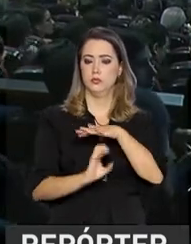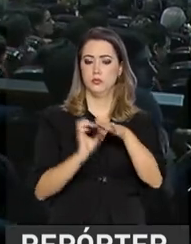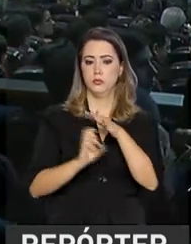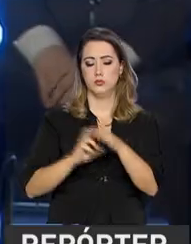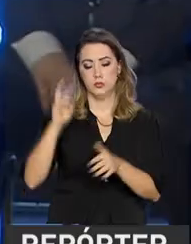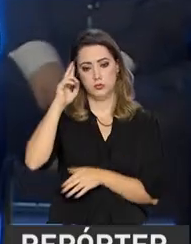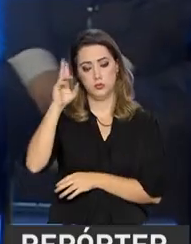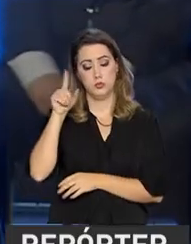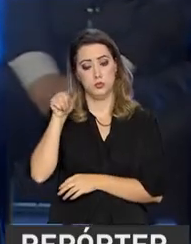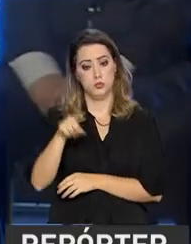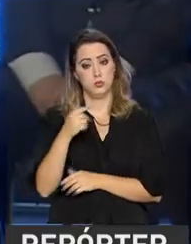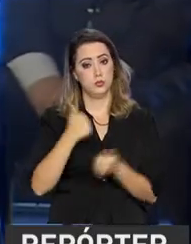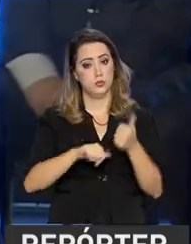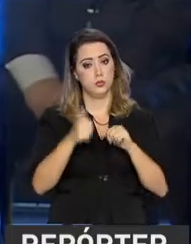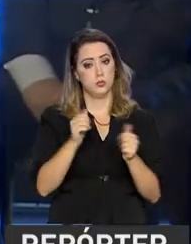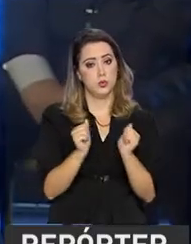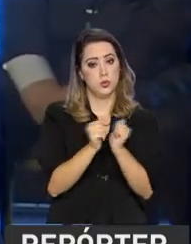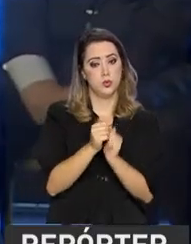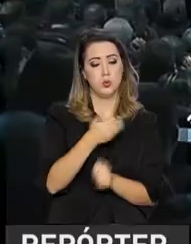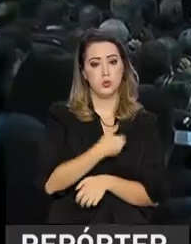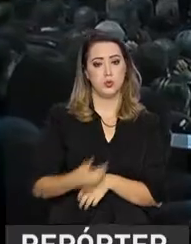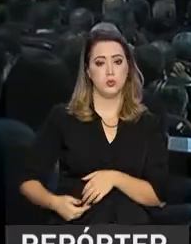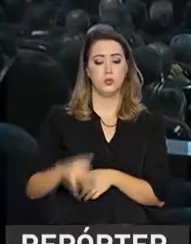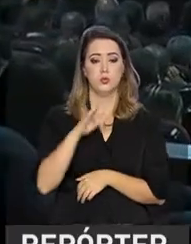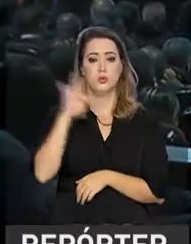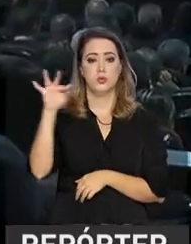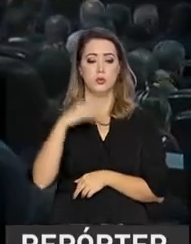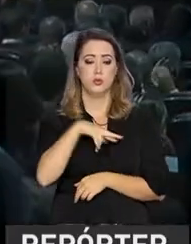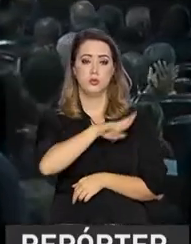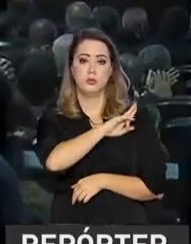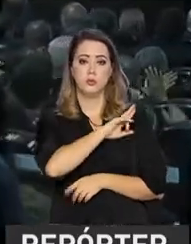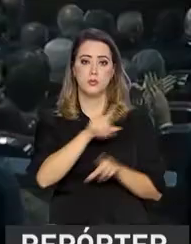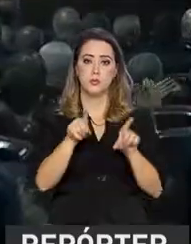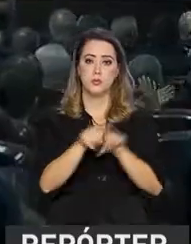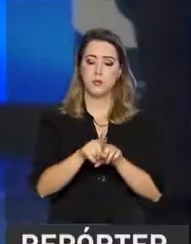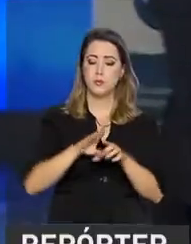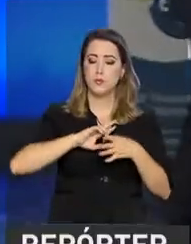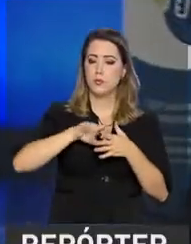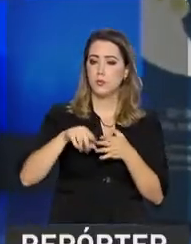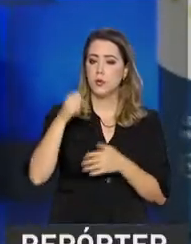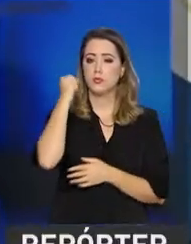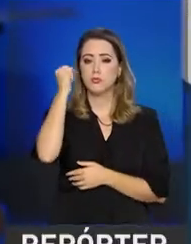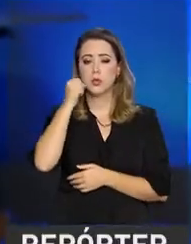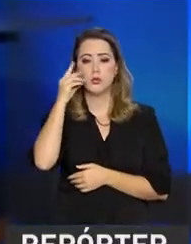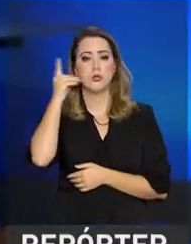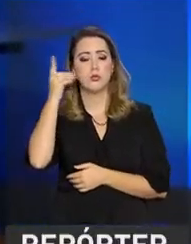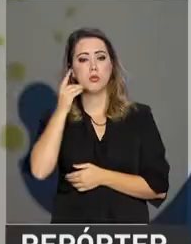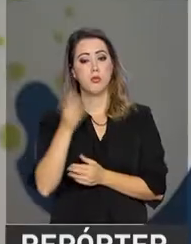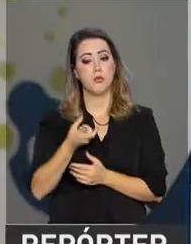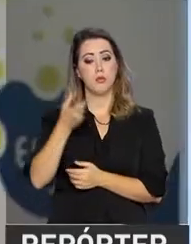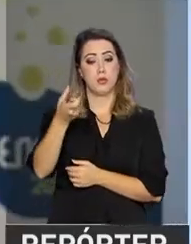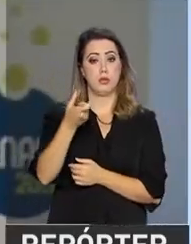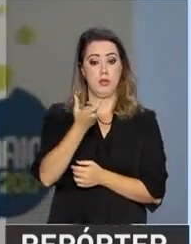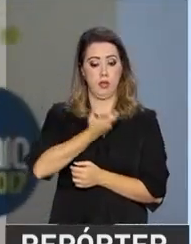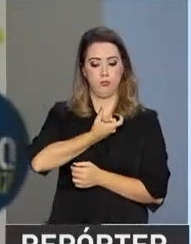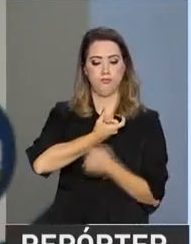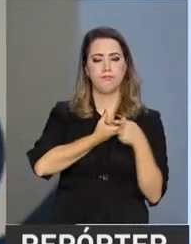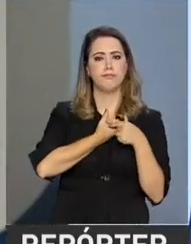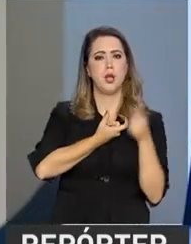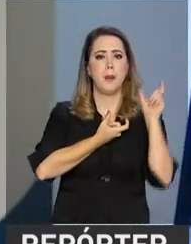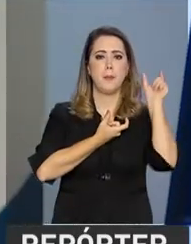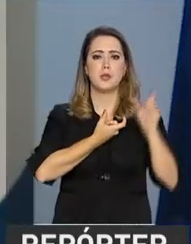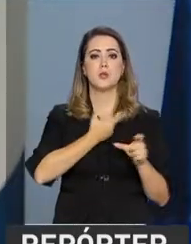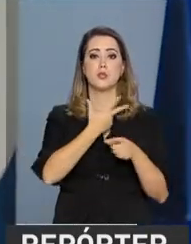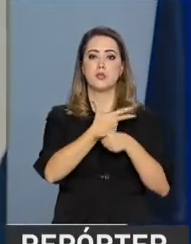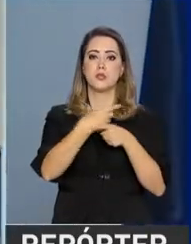química representantes do governo parlamentares e pesquisadores foram entregues medalhas para estudantes vencedores